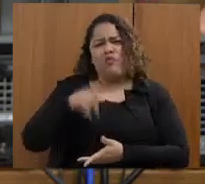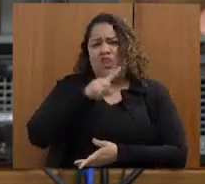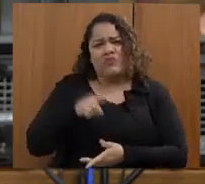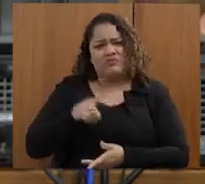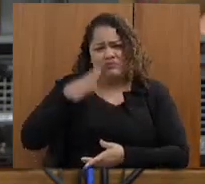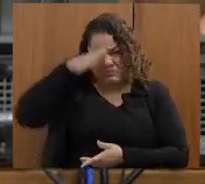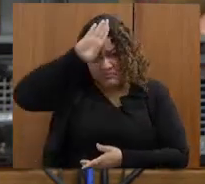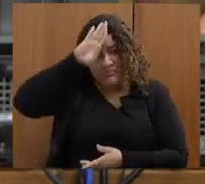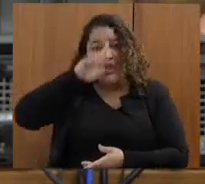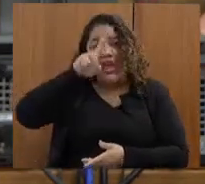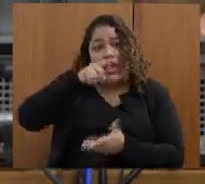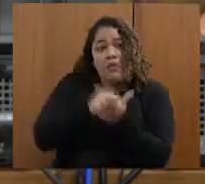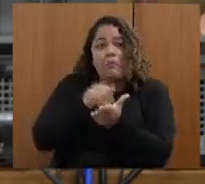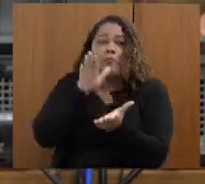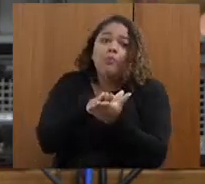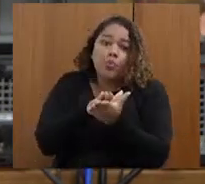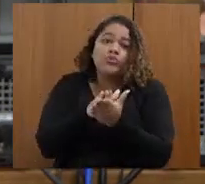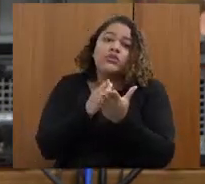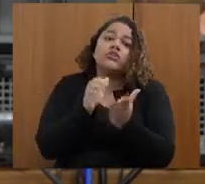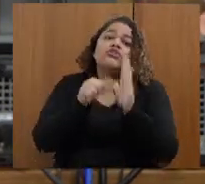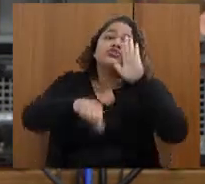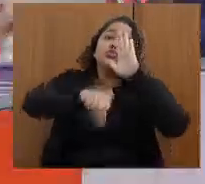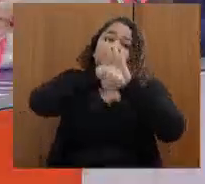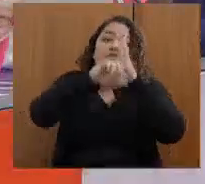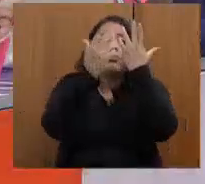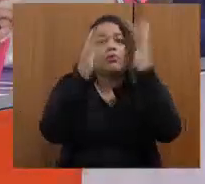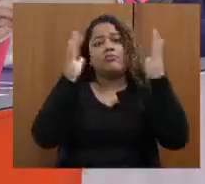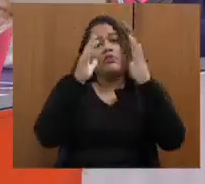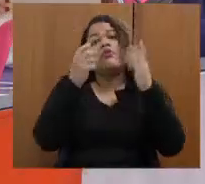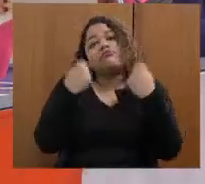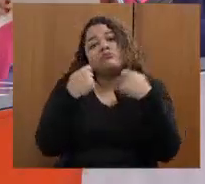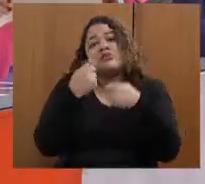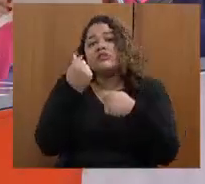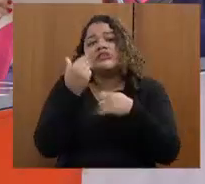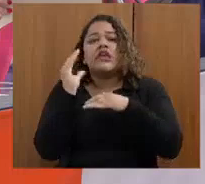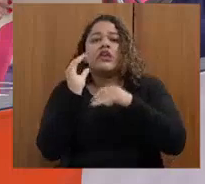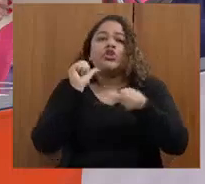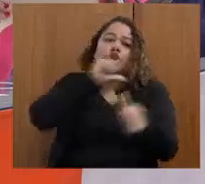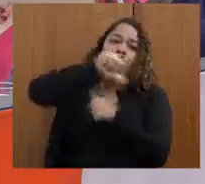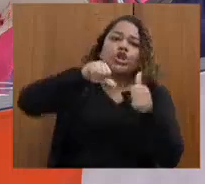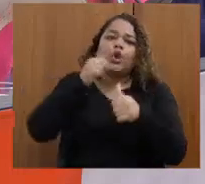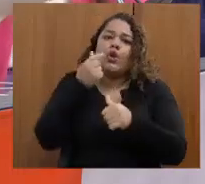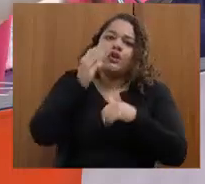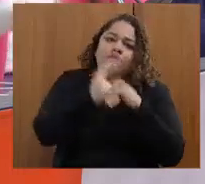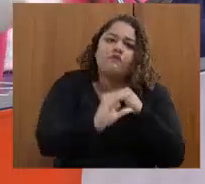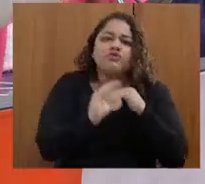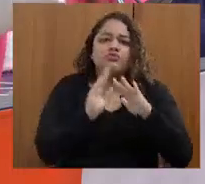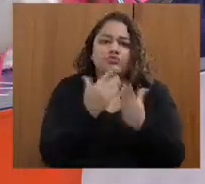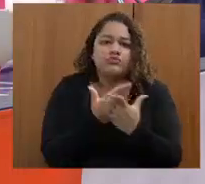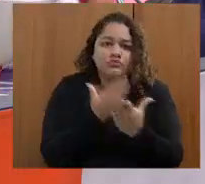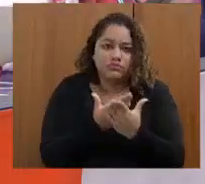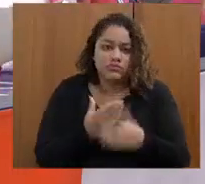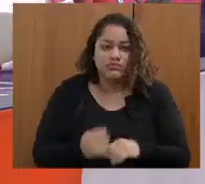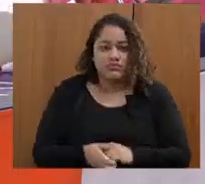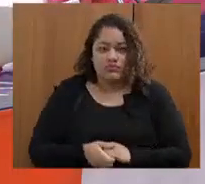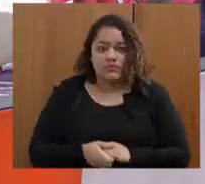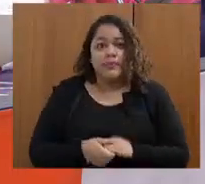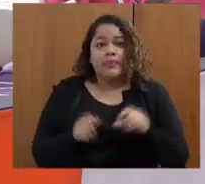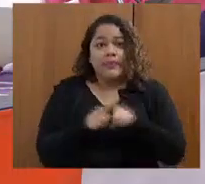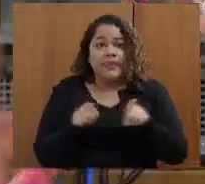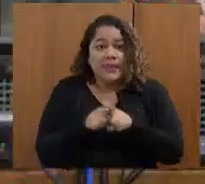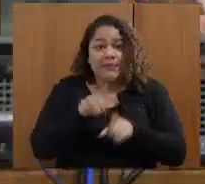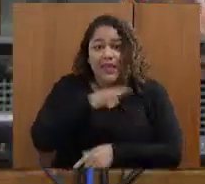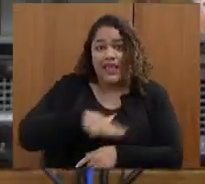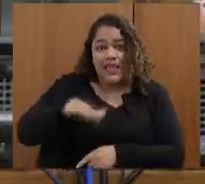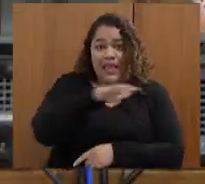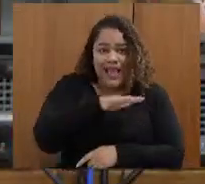multa de um crime ambiental para ser investido nas escolas a gente tem por exemplo que na região de Brumadinho tem um bilhão